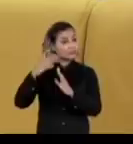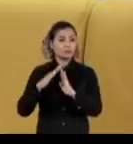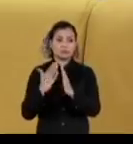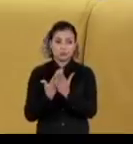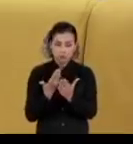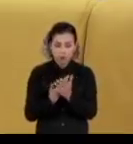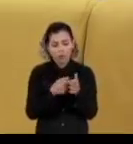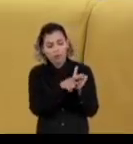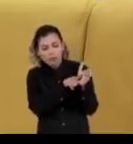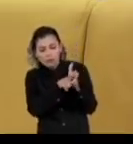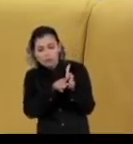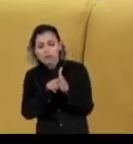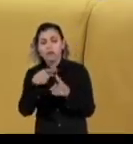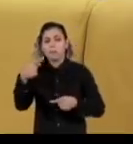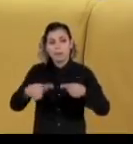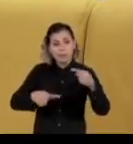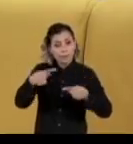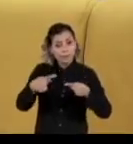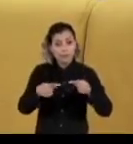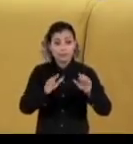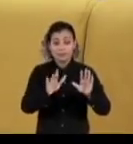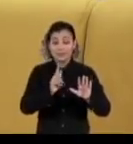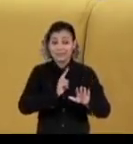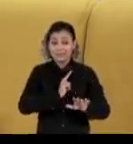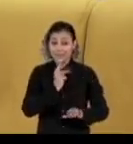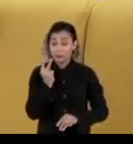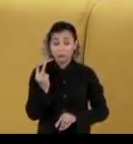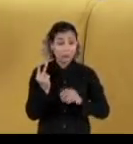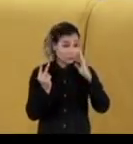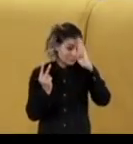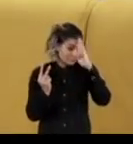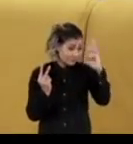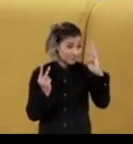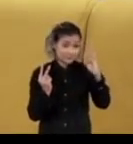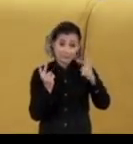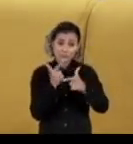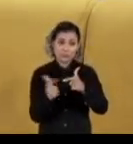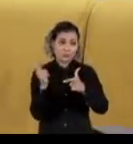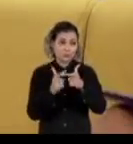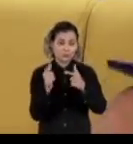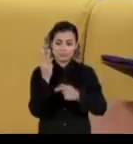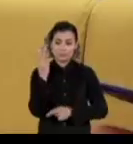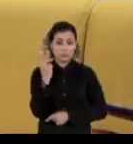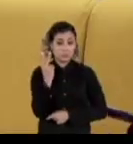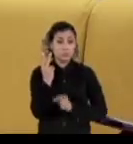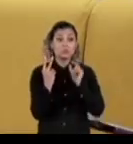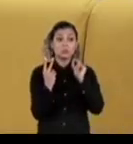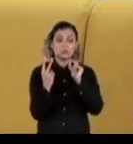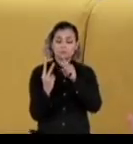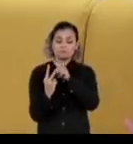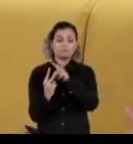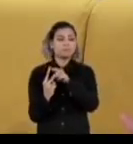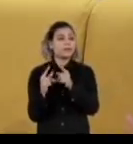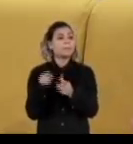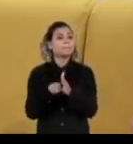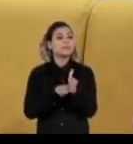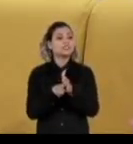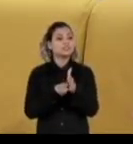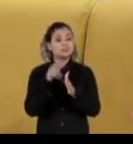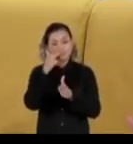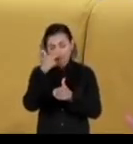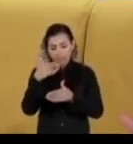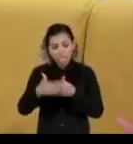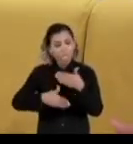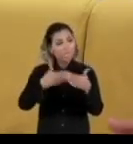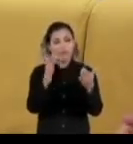nas pesquisas, a gente tem dois grandes problemas. O problema das pesquisas que param nos diagnósticos e